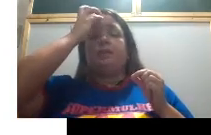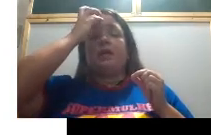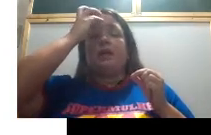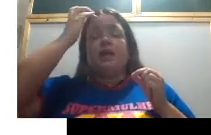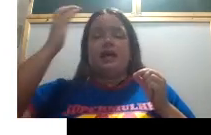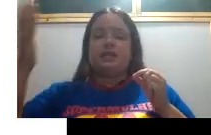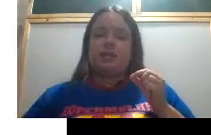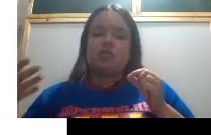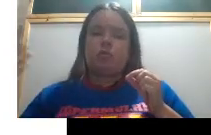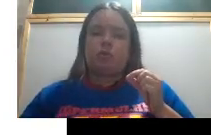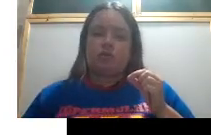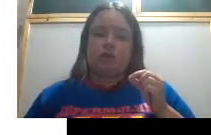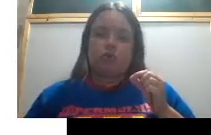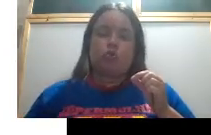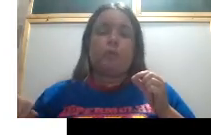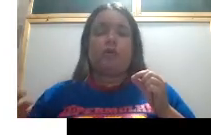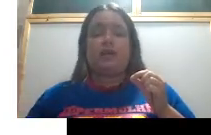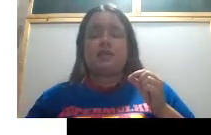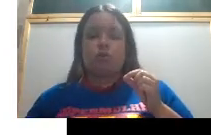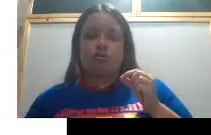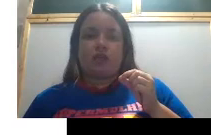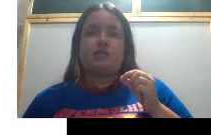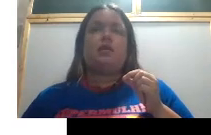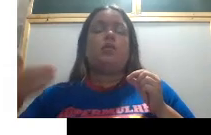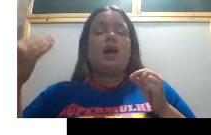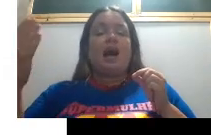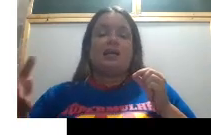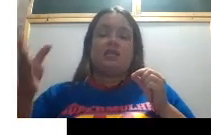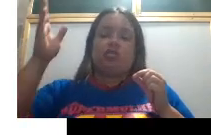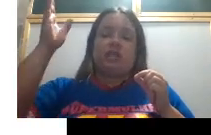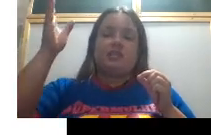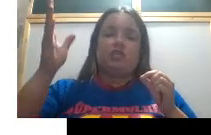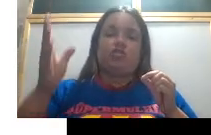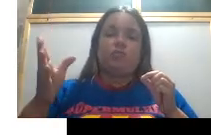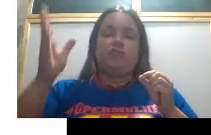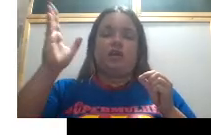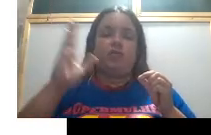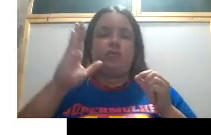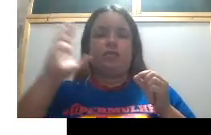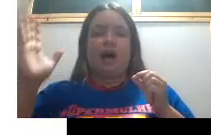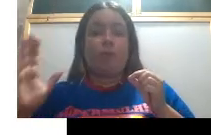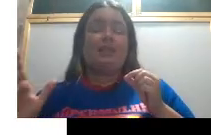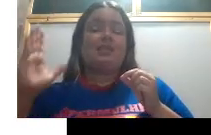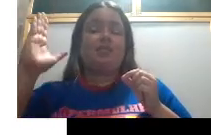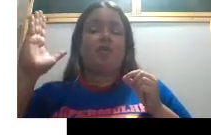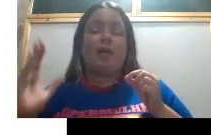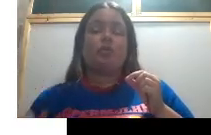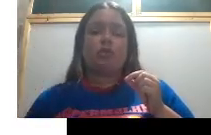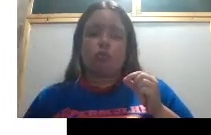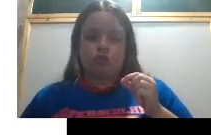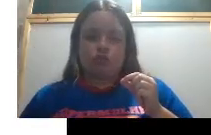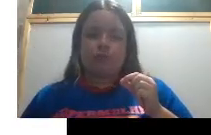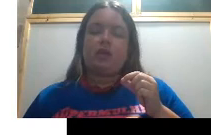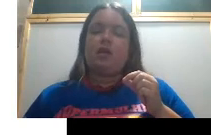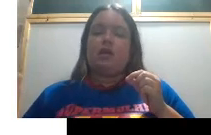é recebe esse nome Cruzeiro do Sul porque essa constelação as estrelas elas ficam arrumadas em